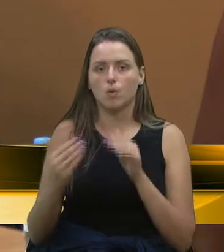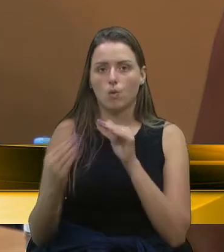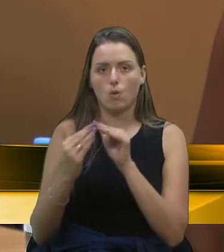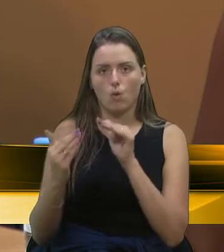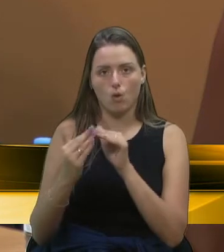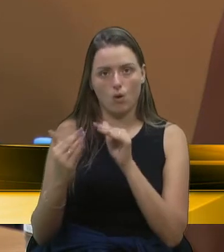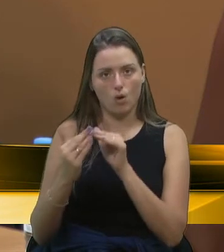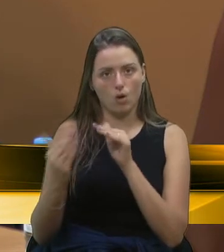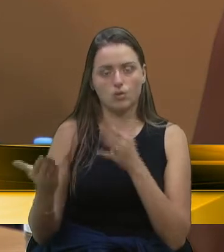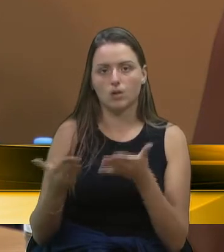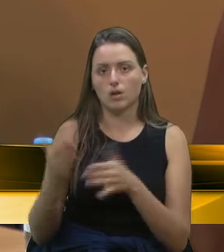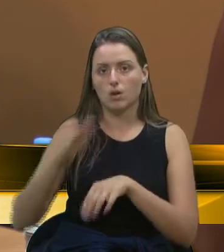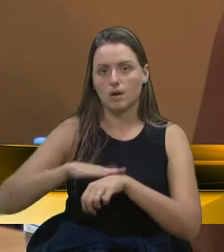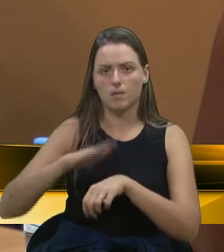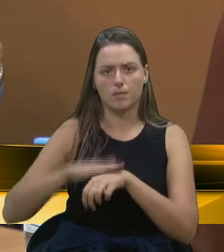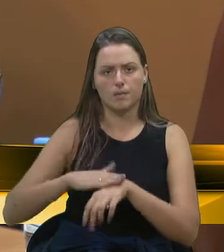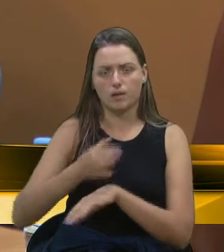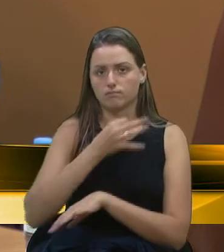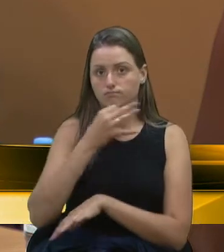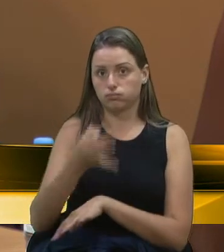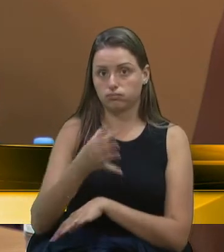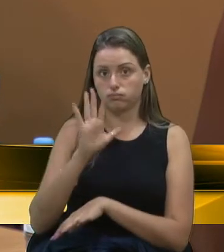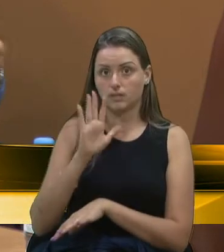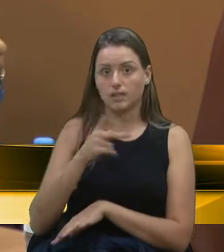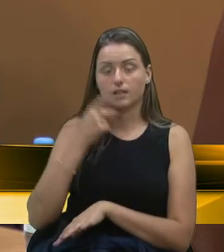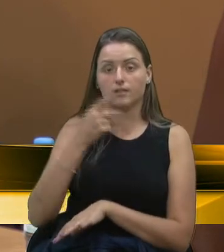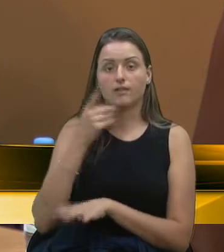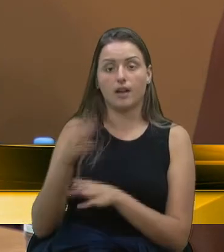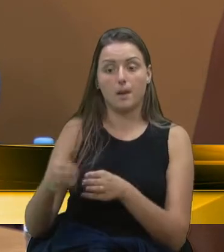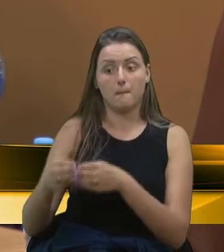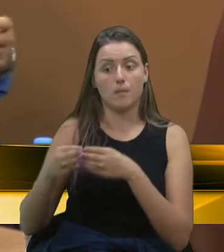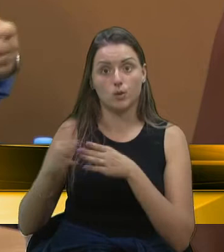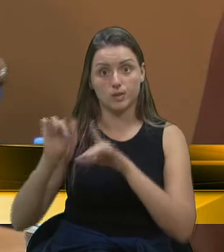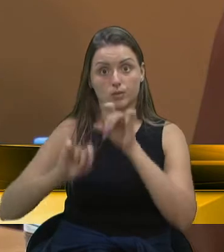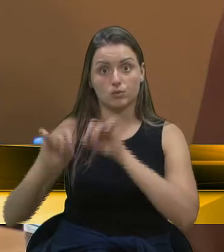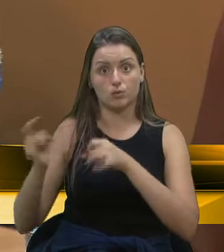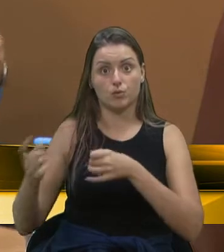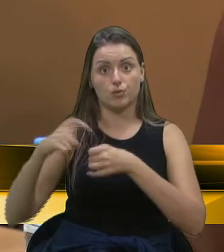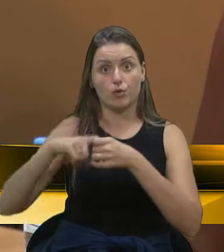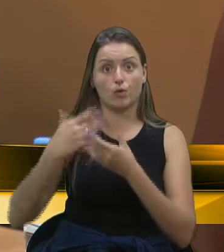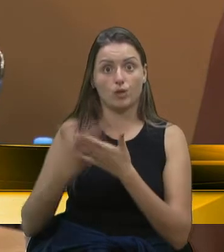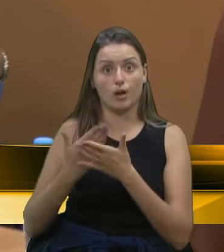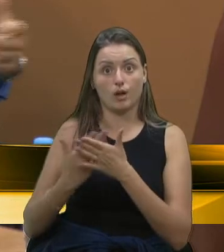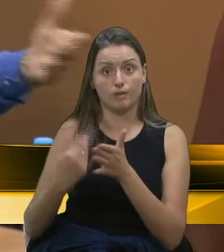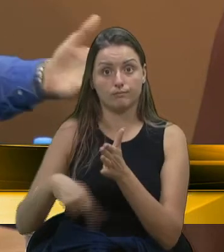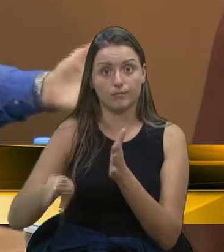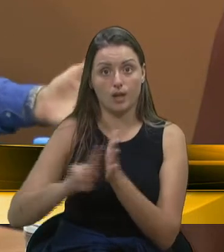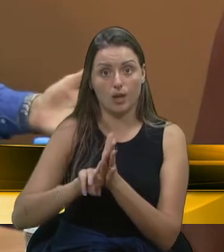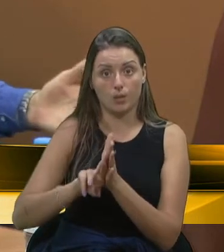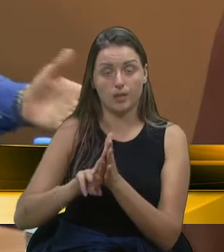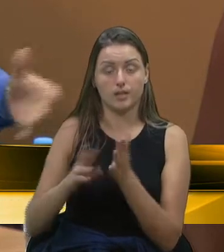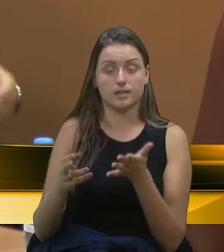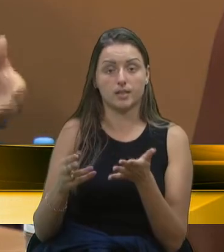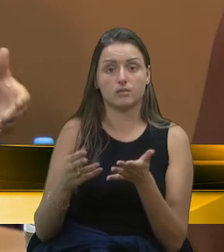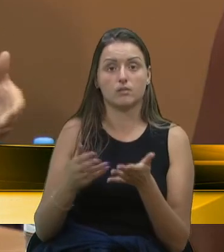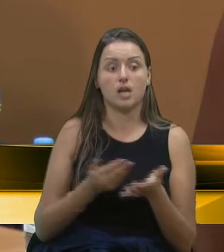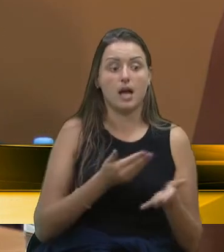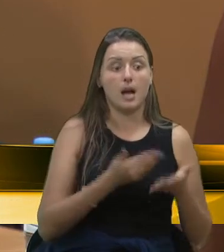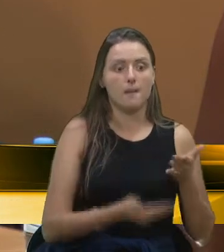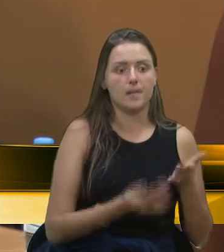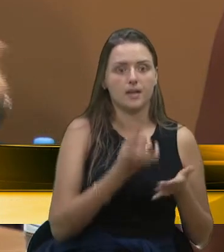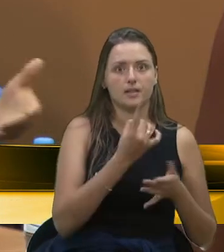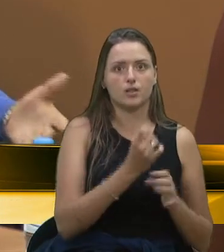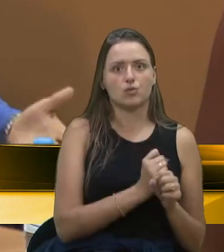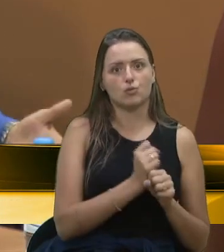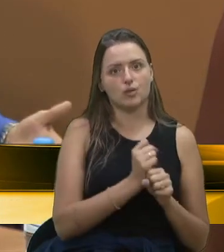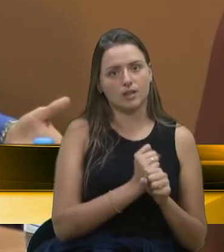momento terrível, falar numa moção nesse sentido, uma recuperação de uma perda como nós tivemos, ou seja,